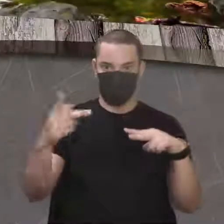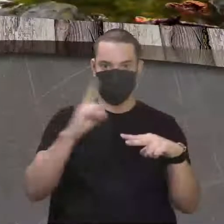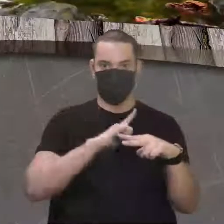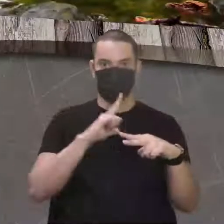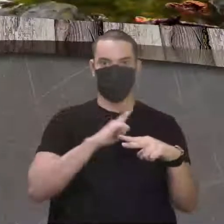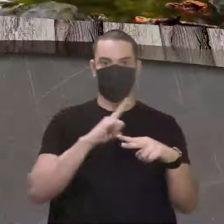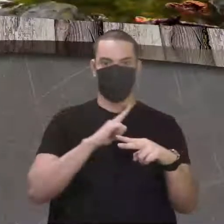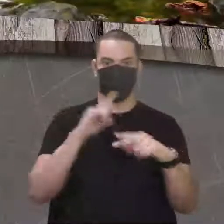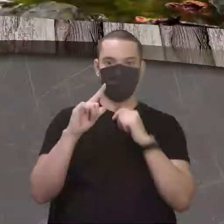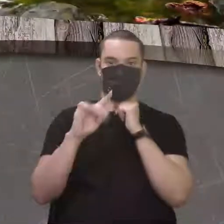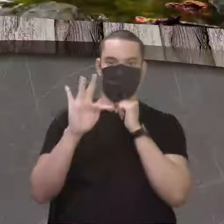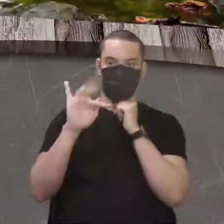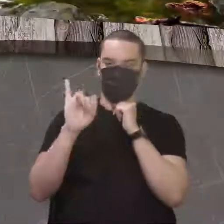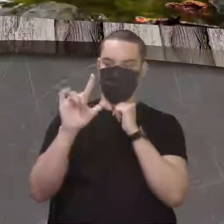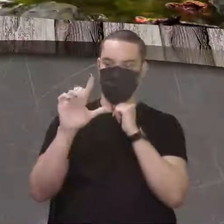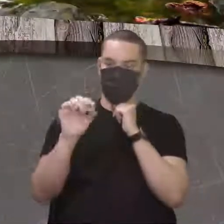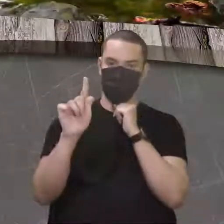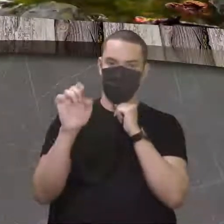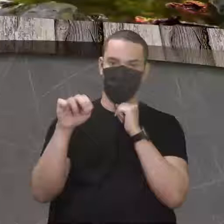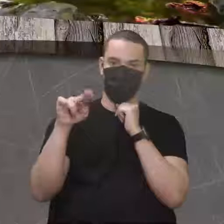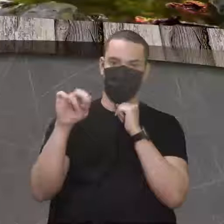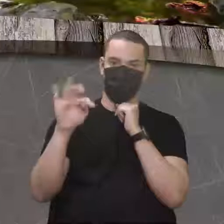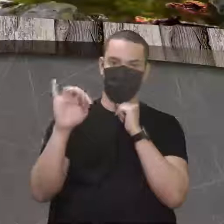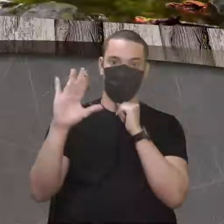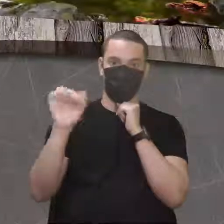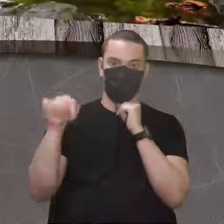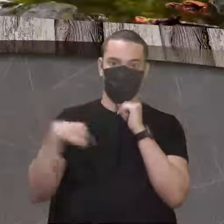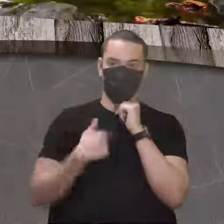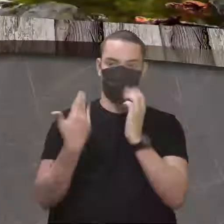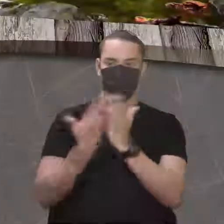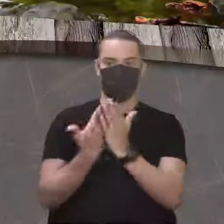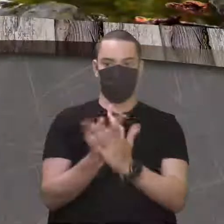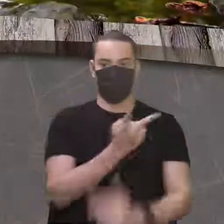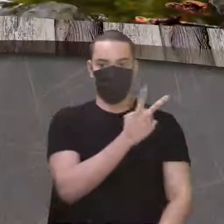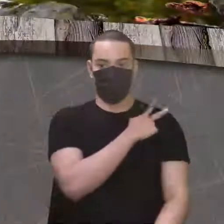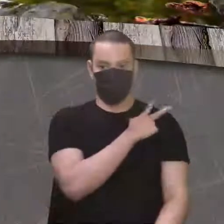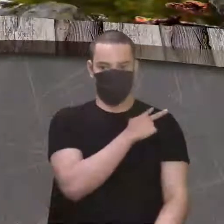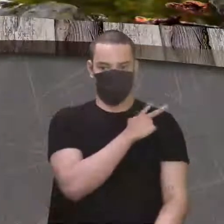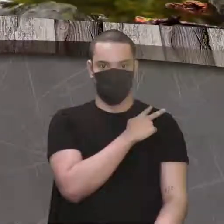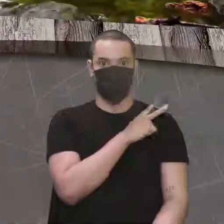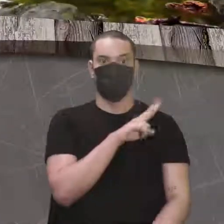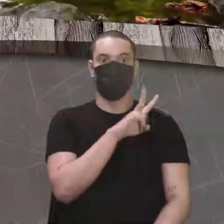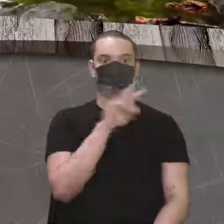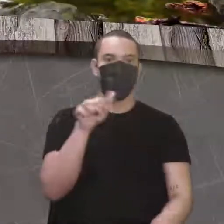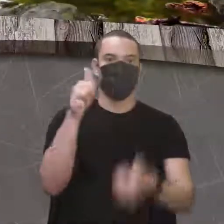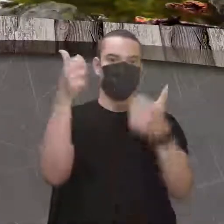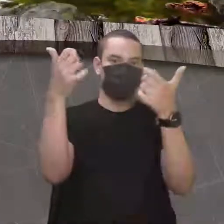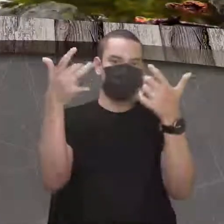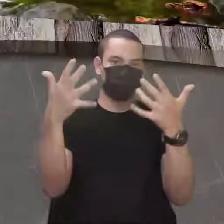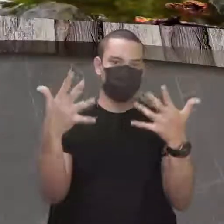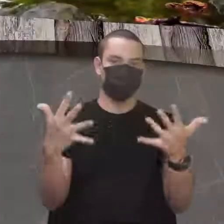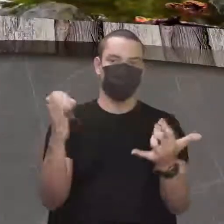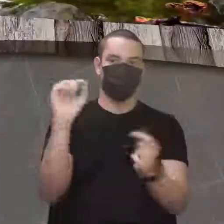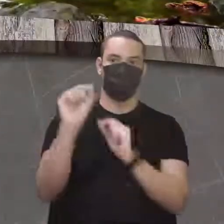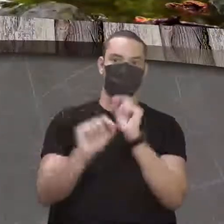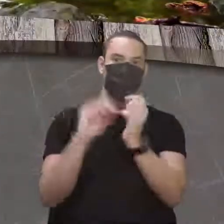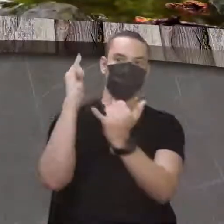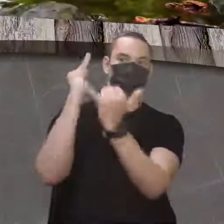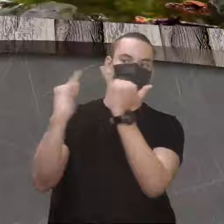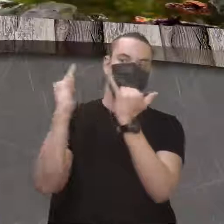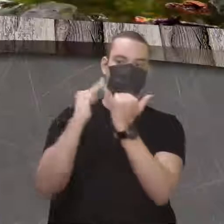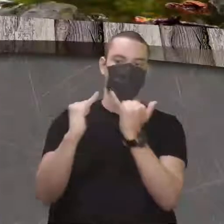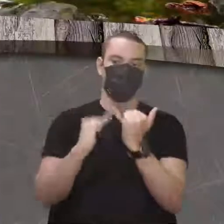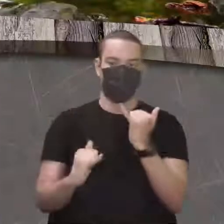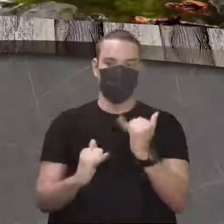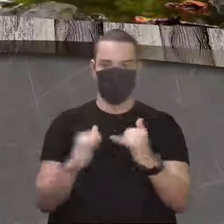a filogenética, né, que vocês estudaram, a cladística, que a gente estudou lá no 2º ano. Então, ela vai abordando essa similaridade,